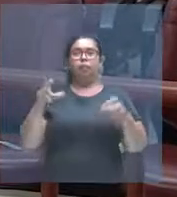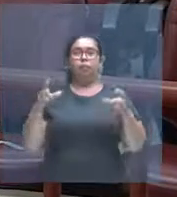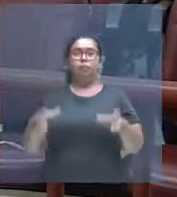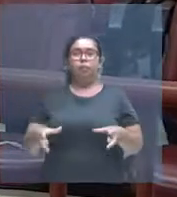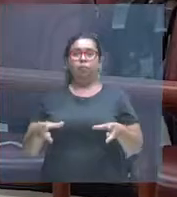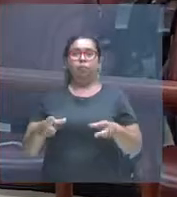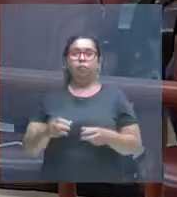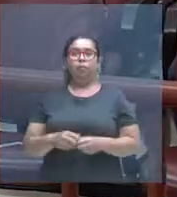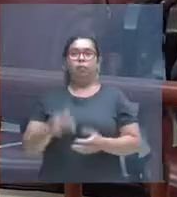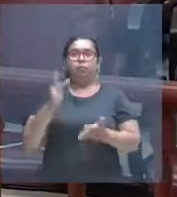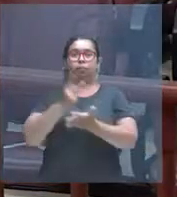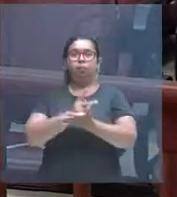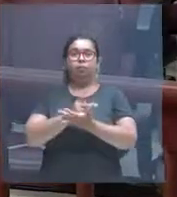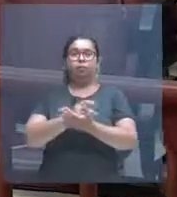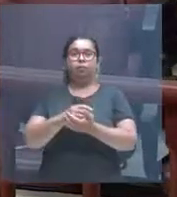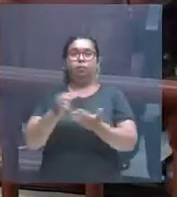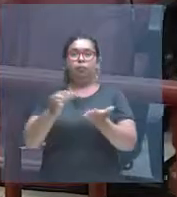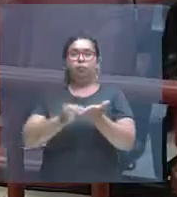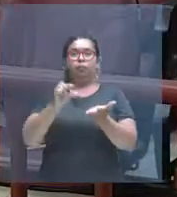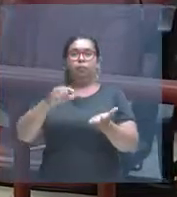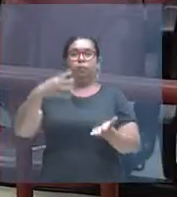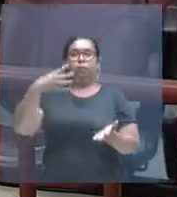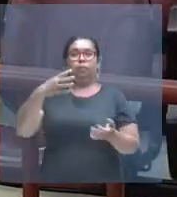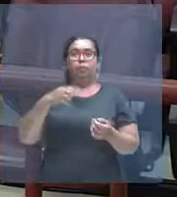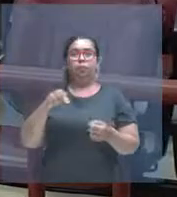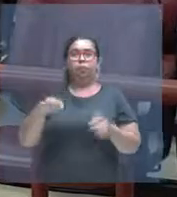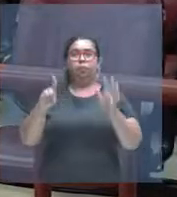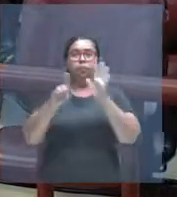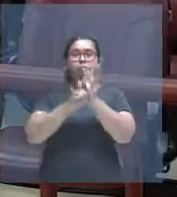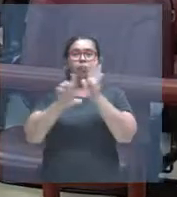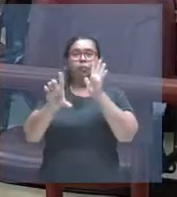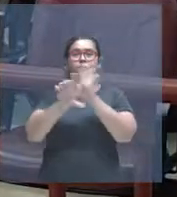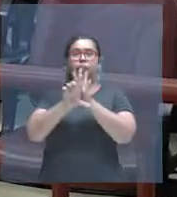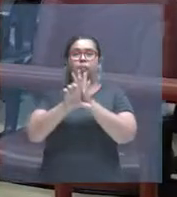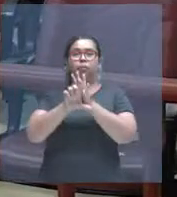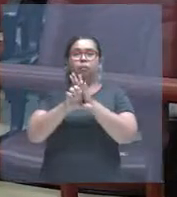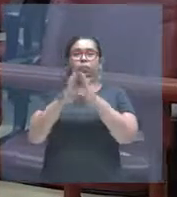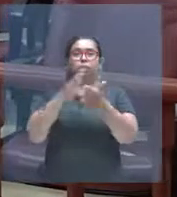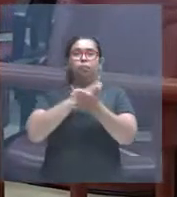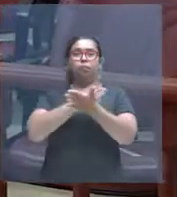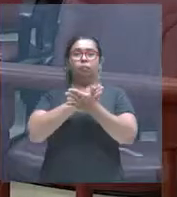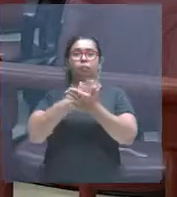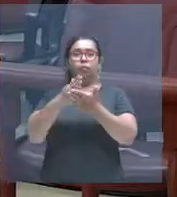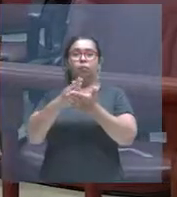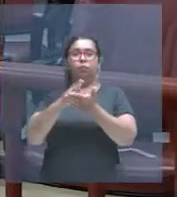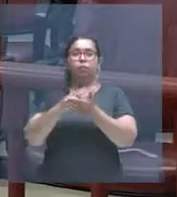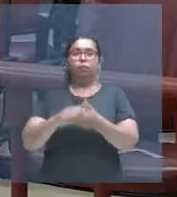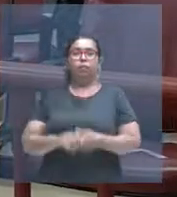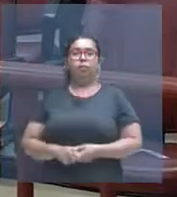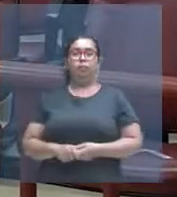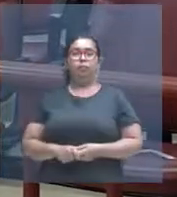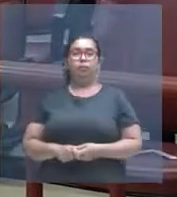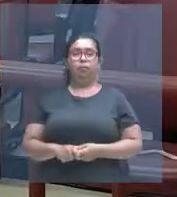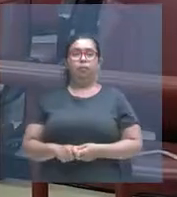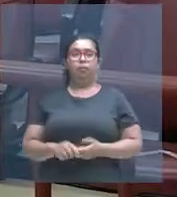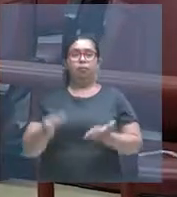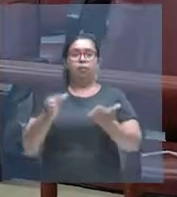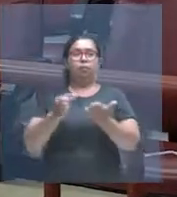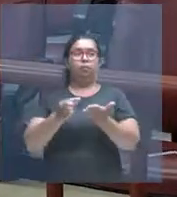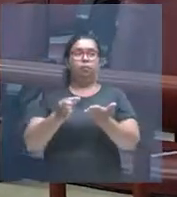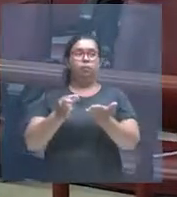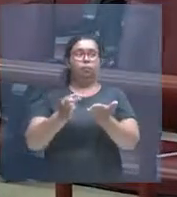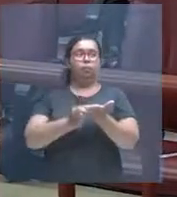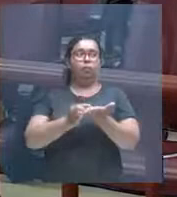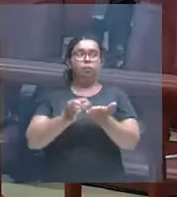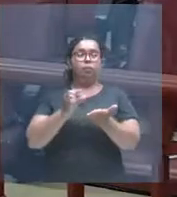próprias. Artigo 4º. Este decreto legislativo entrará em vigor na data de sua publicação. Artigo 5º. Revogam-se